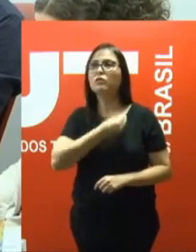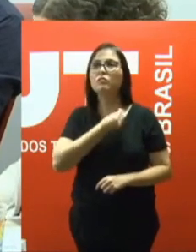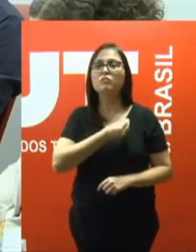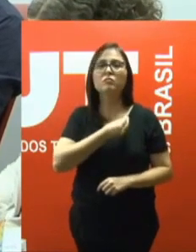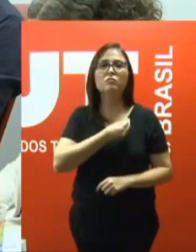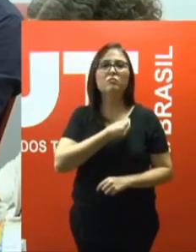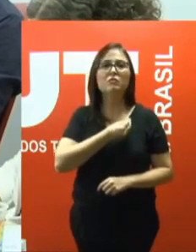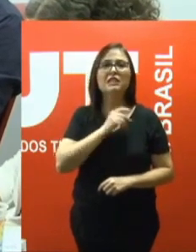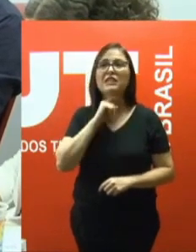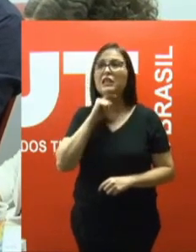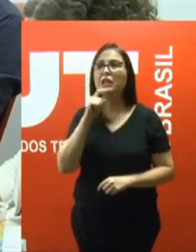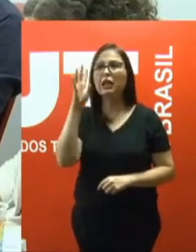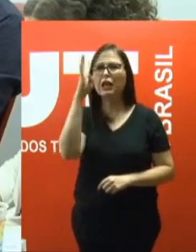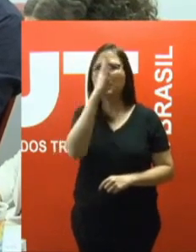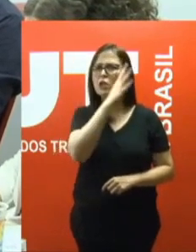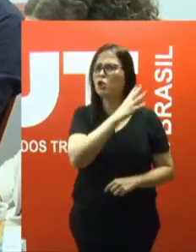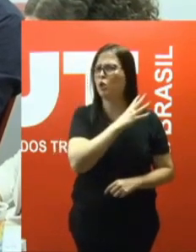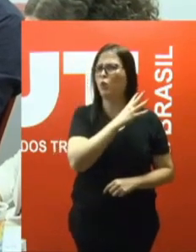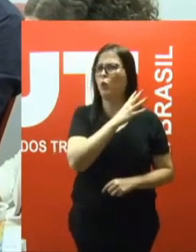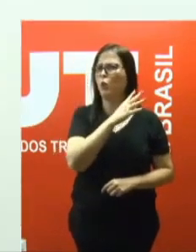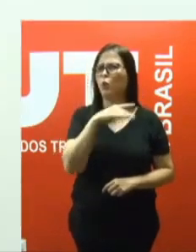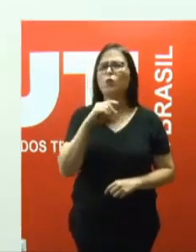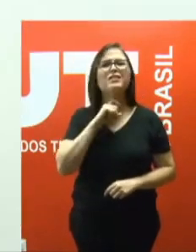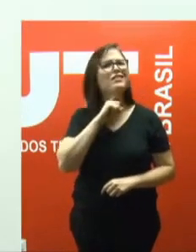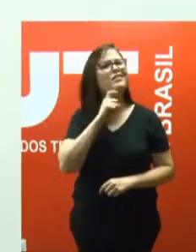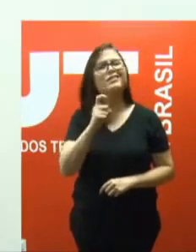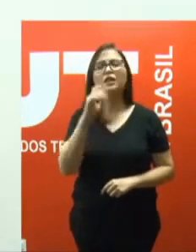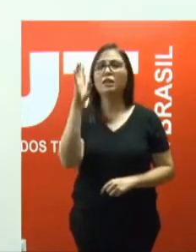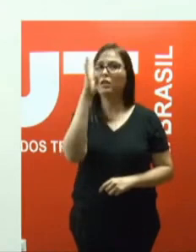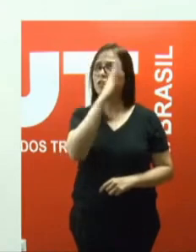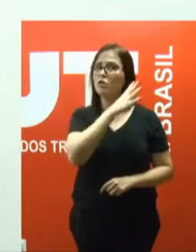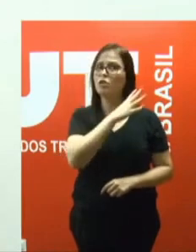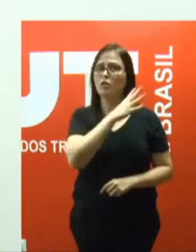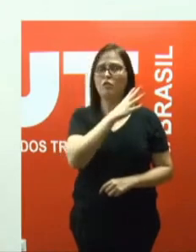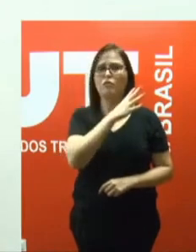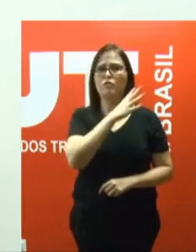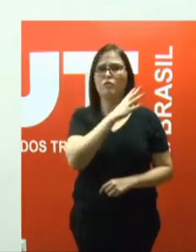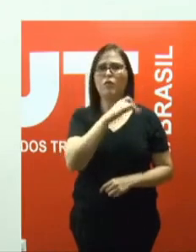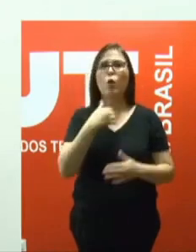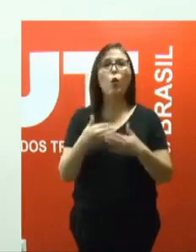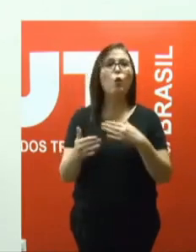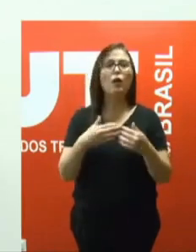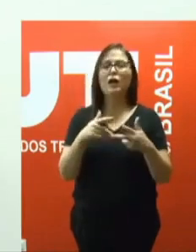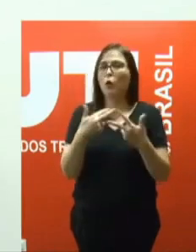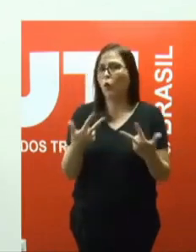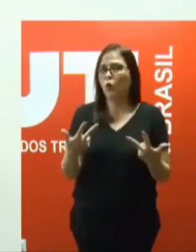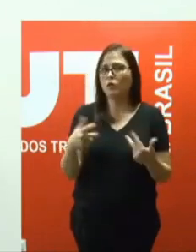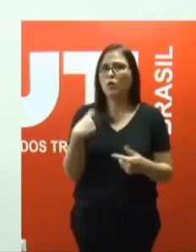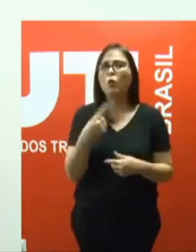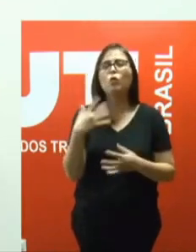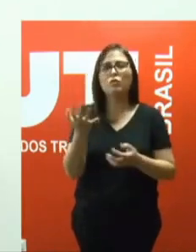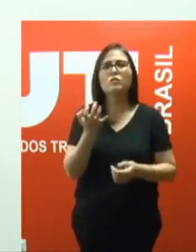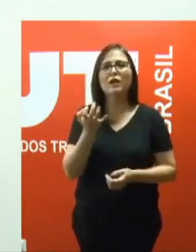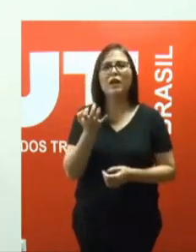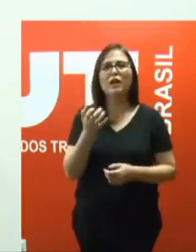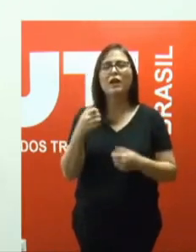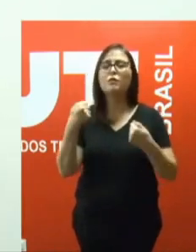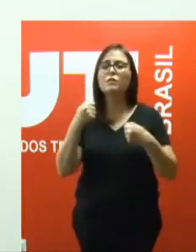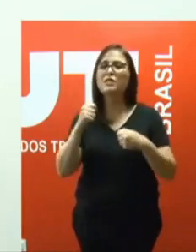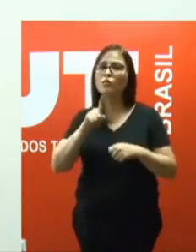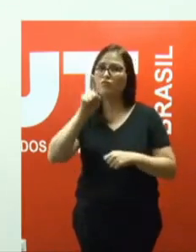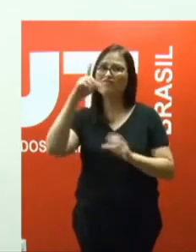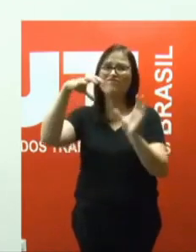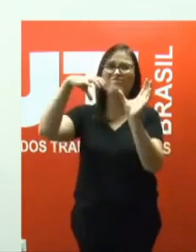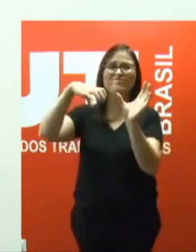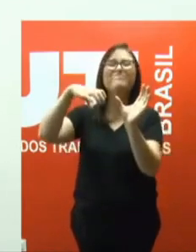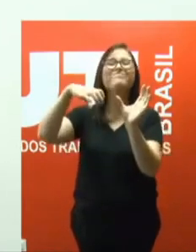inocente. Vocês sabem que qualquer coisa que a gente quiser fazer, a gente vai ter que passar pelo Congresso